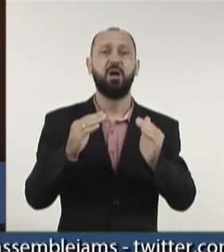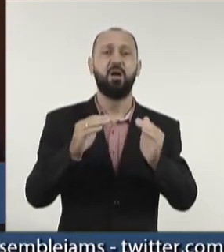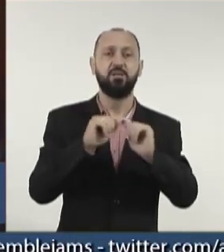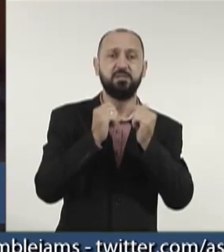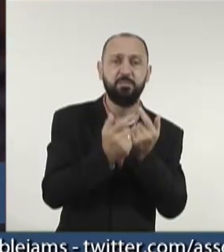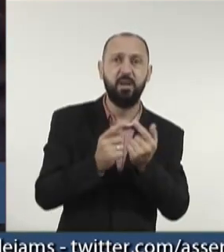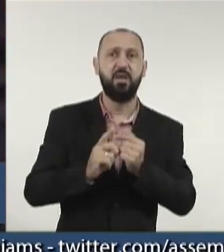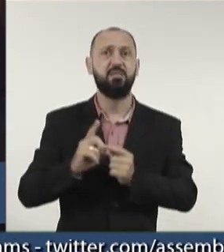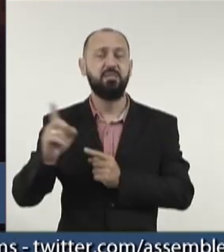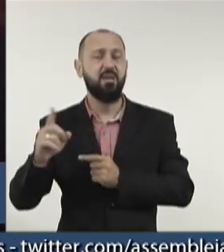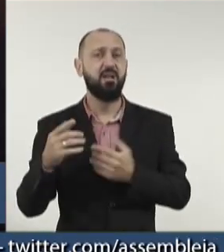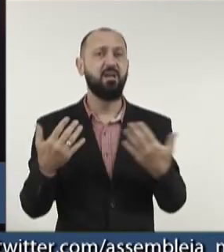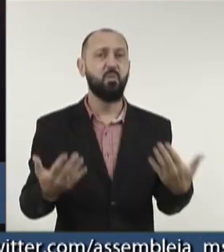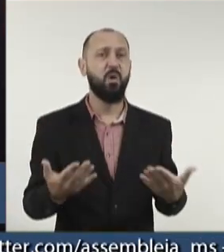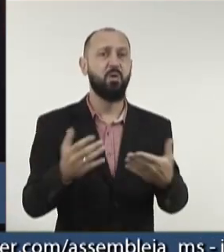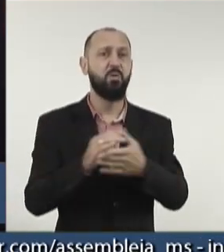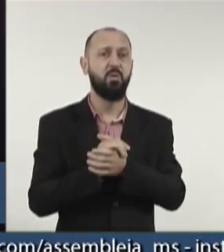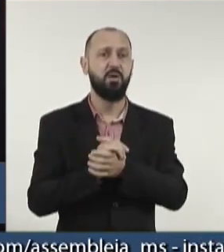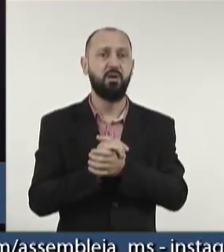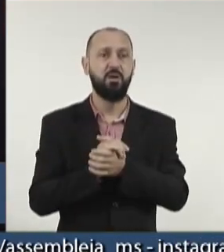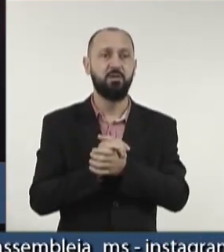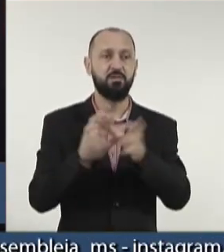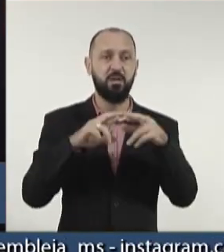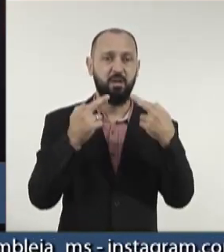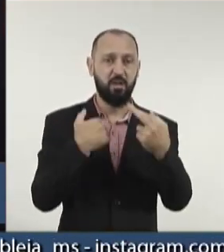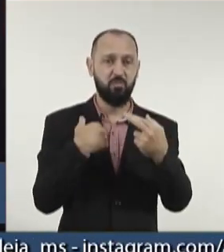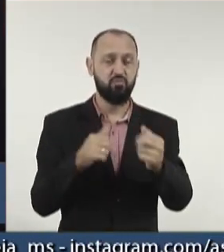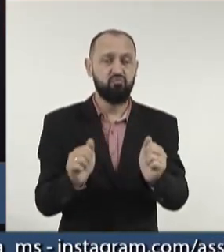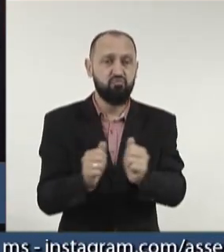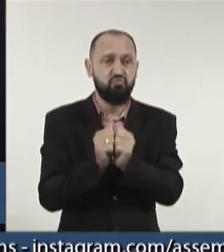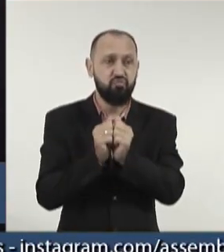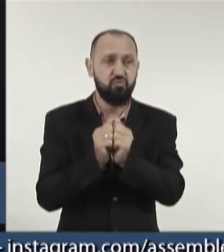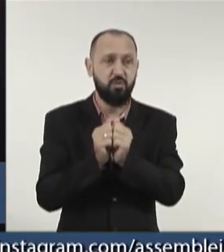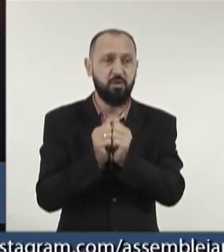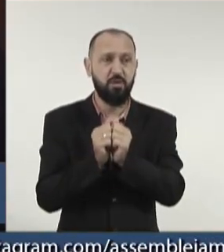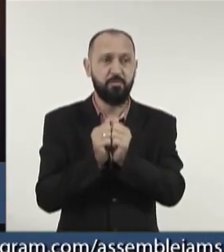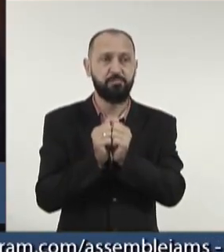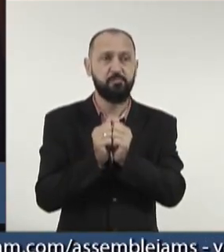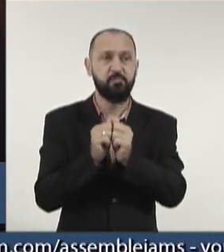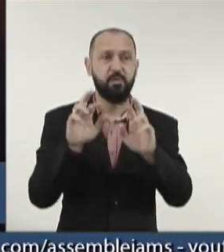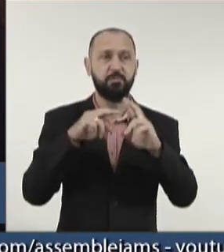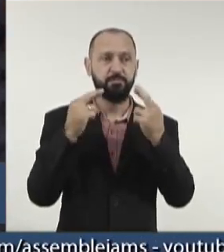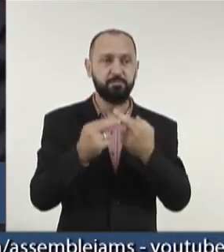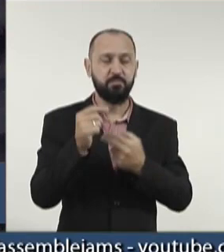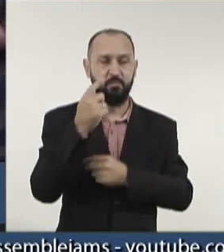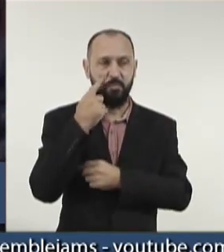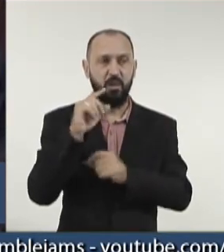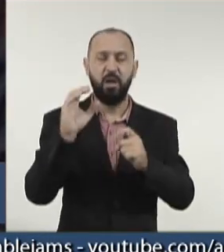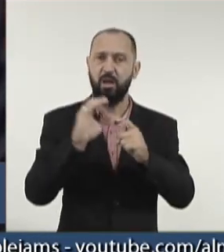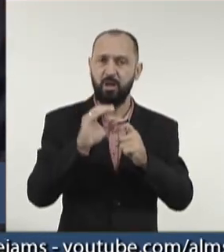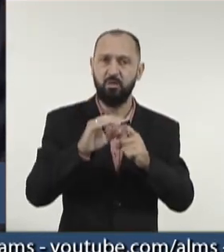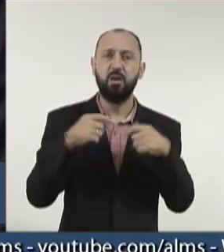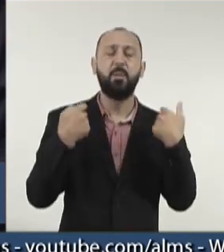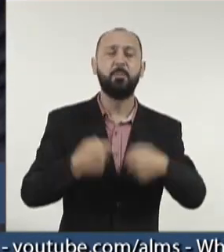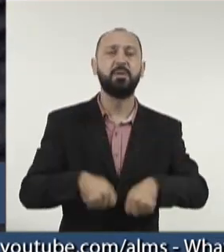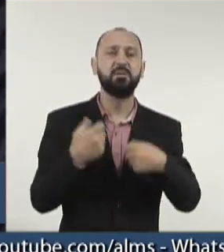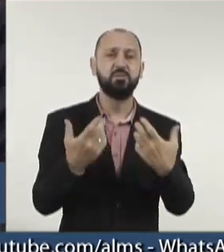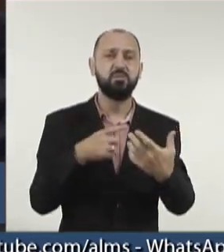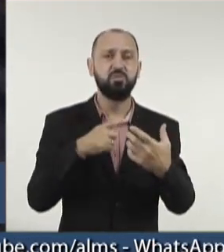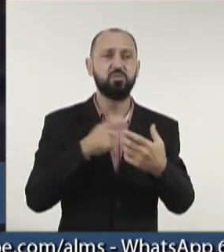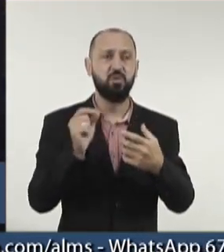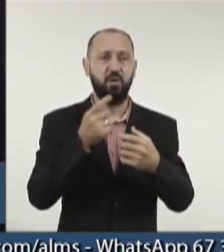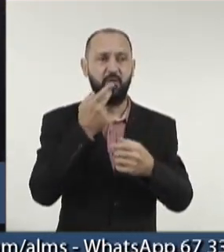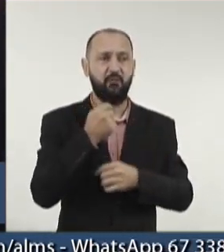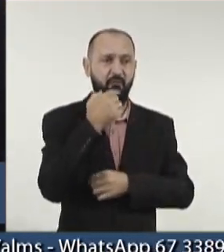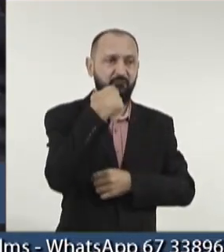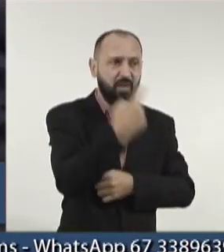dele? Então quer dizer que depois daquela reunião conosco, com a reunião na Cacems, surgiu agora a necessidade de